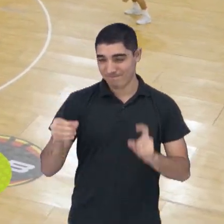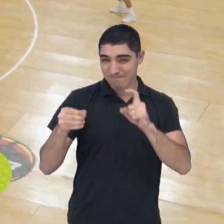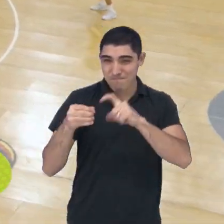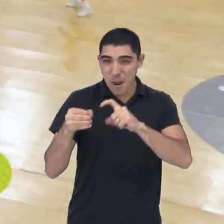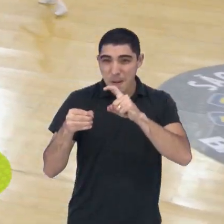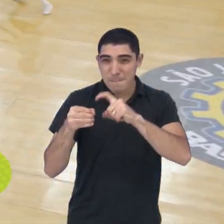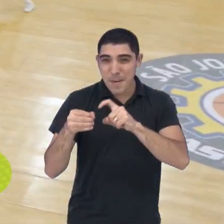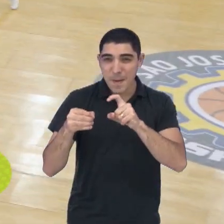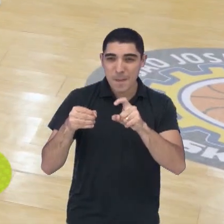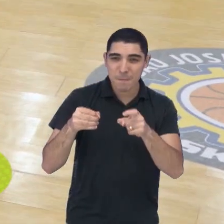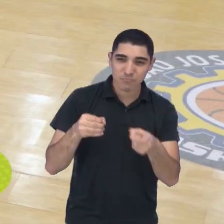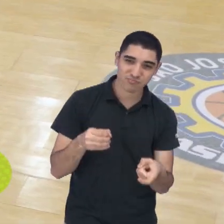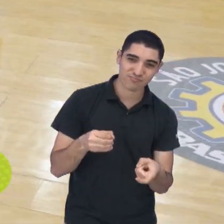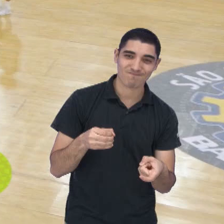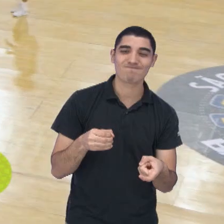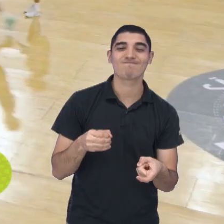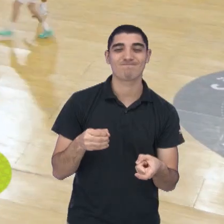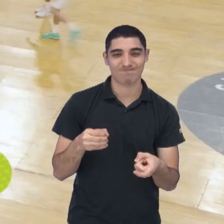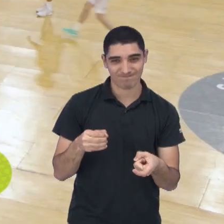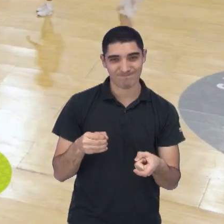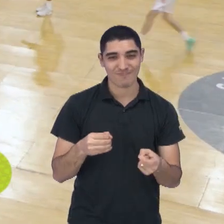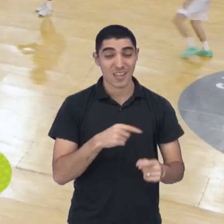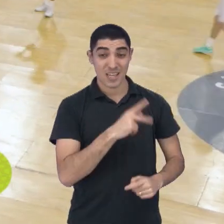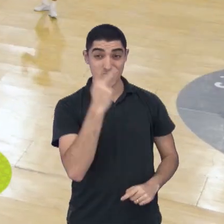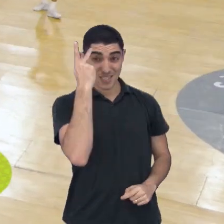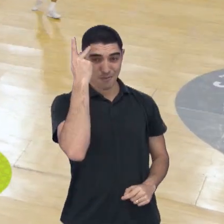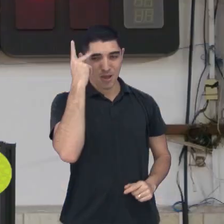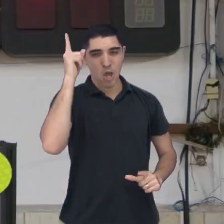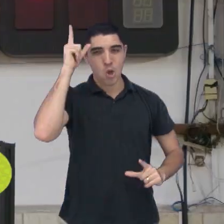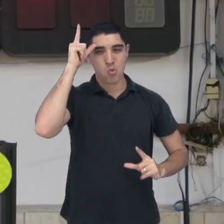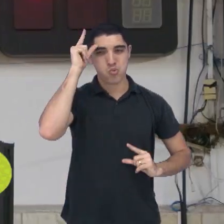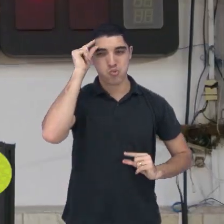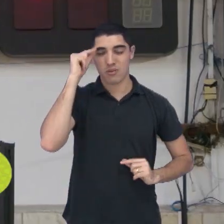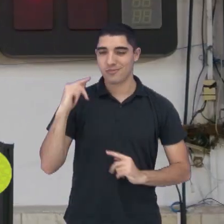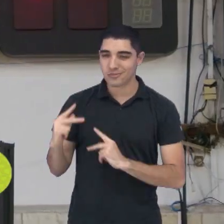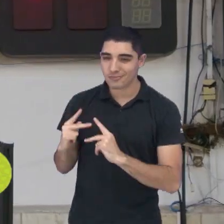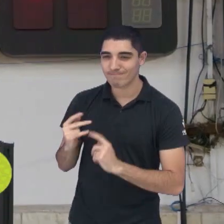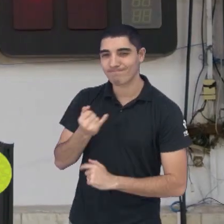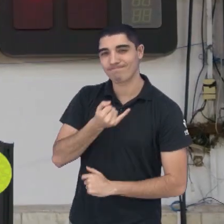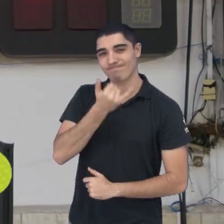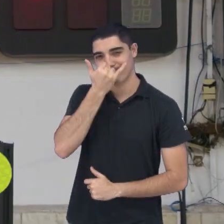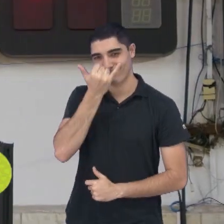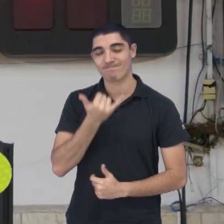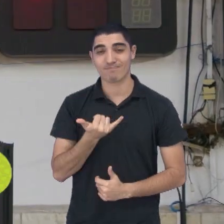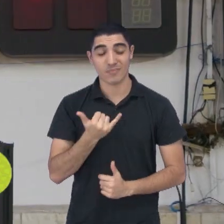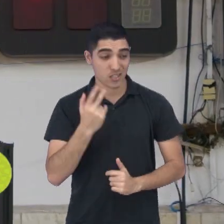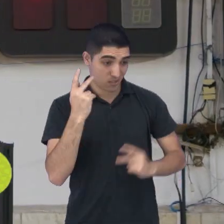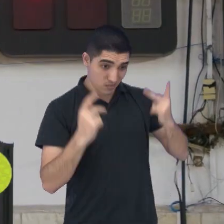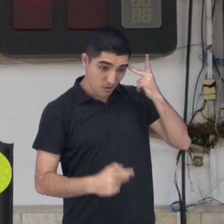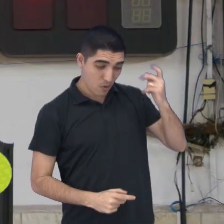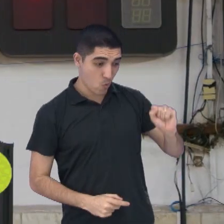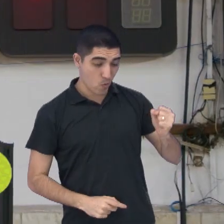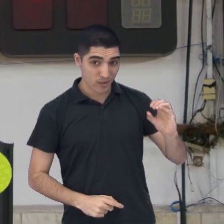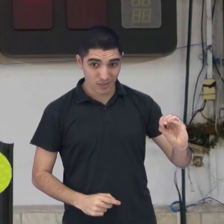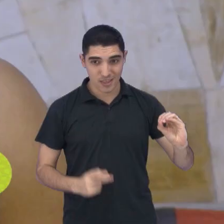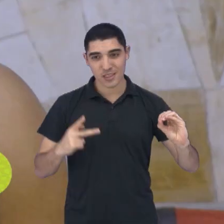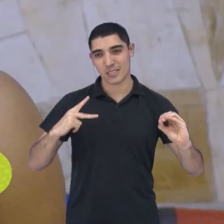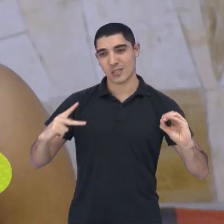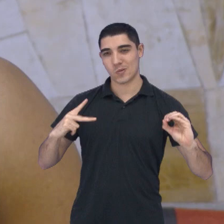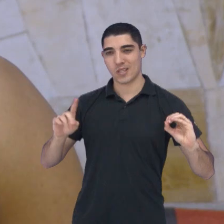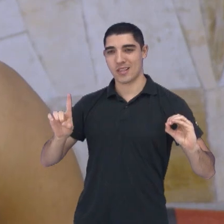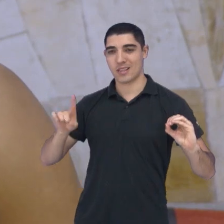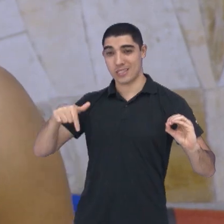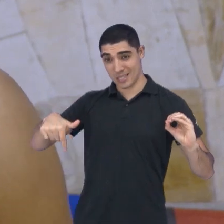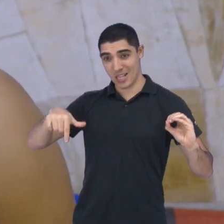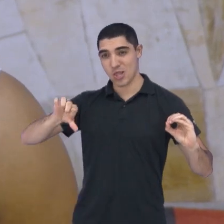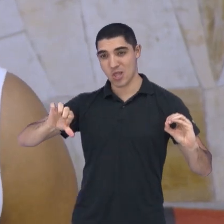da cesta. Alívio tricolor, frustração joseense. São Paulo 80, 79 São José. A gente